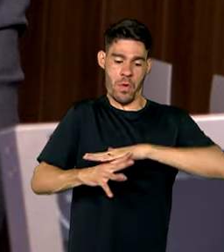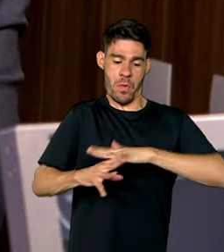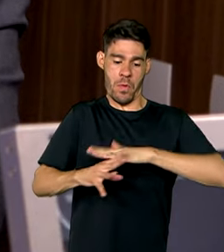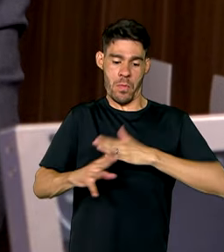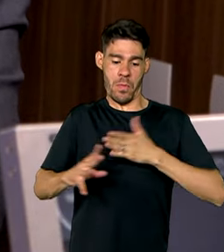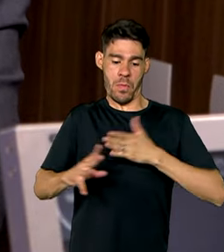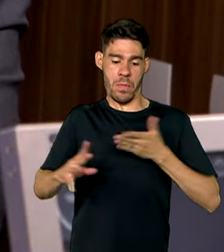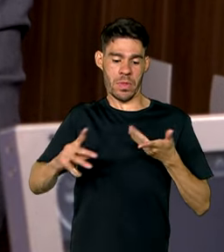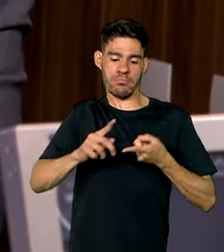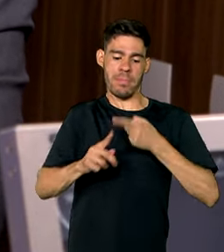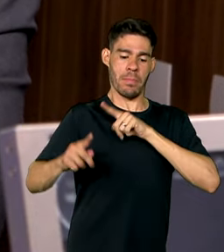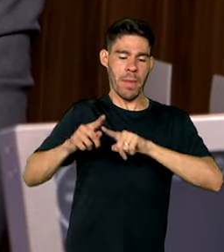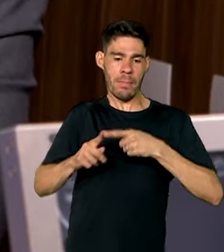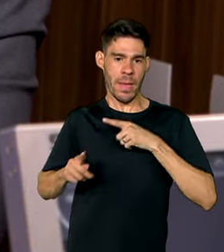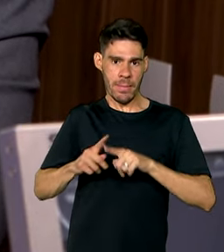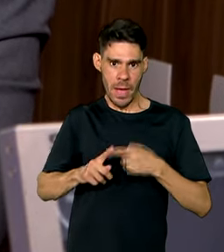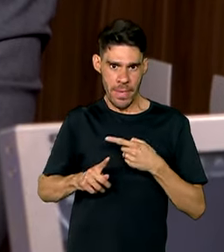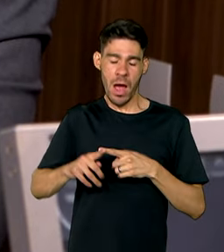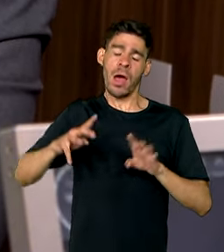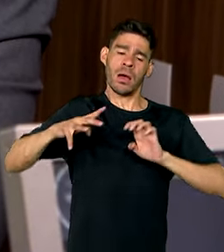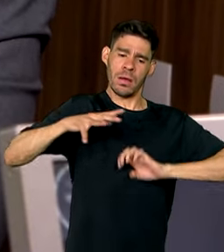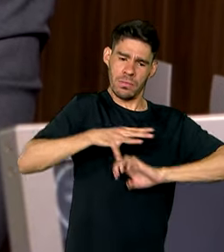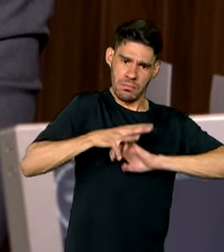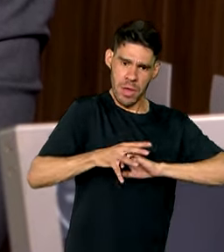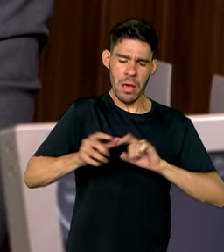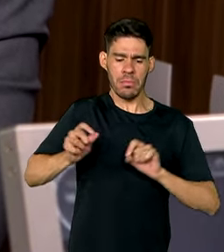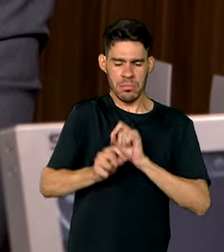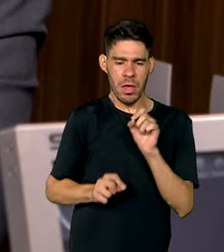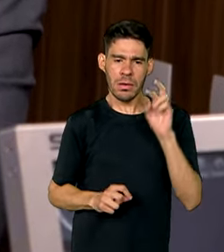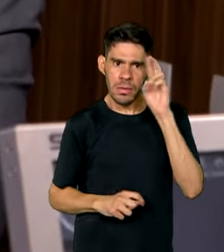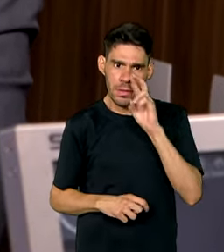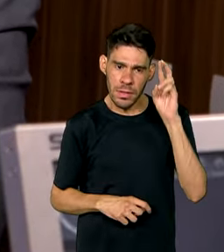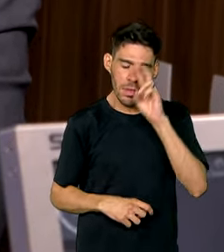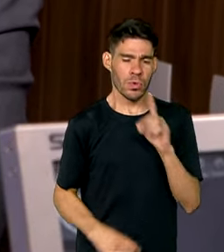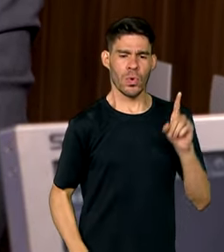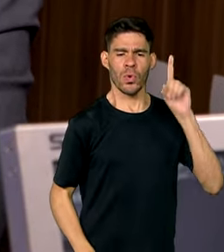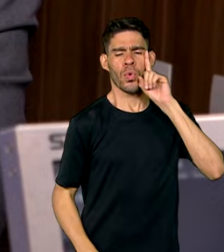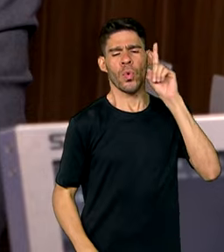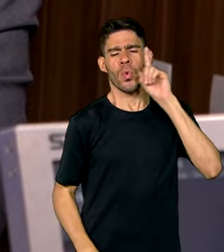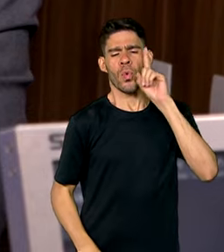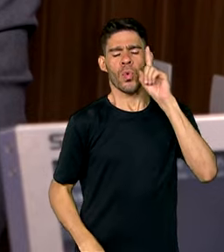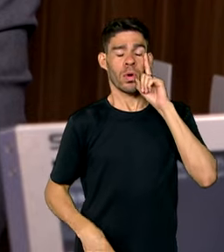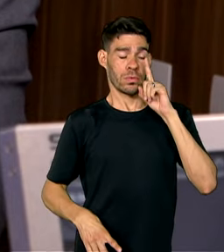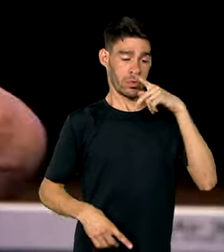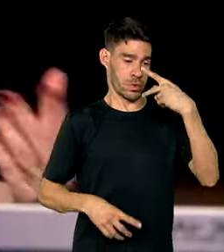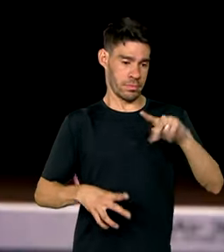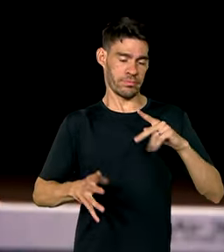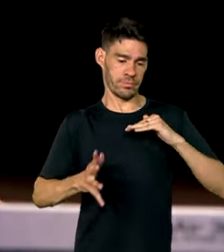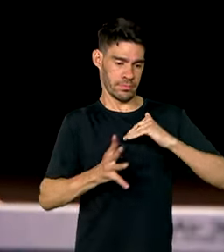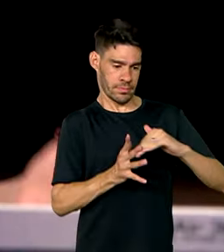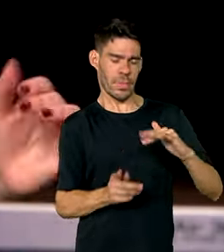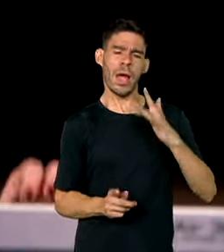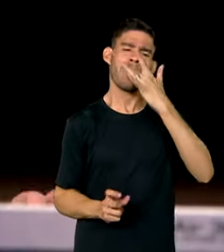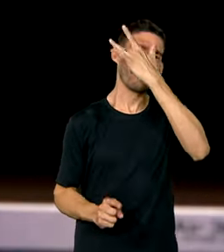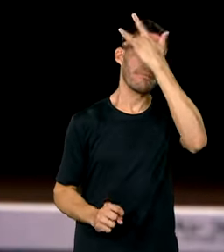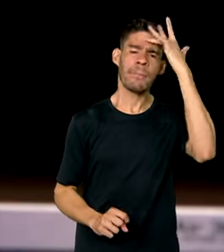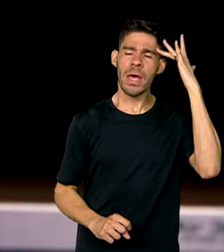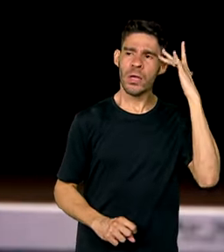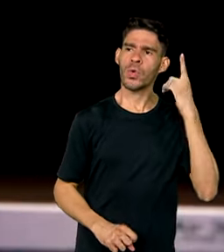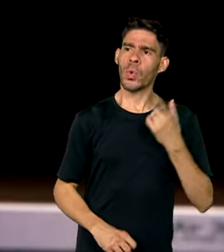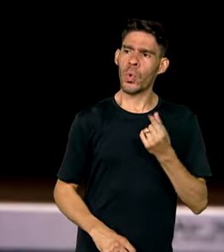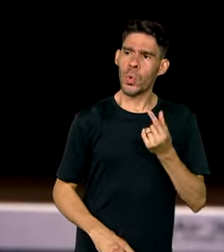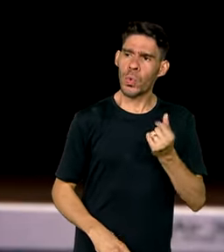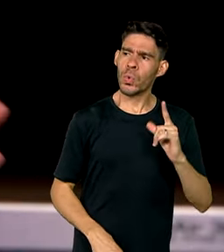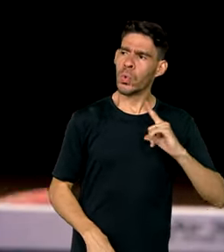é uma equação em que essas empresas estão sendo monitoradas diariamente pela secretaria. Agora, e as pessoas que têm